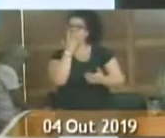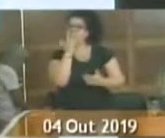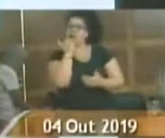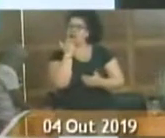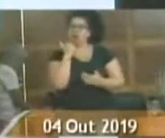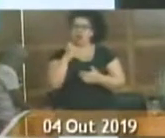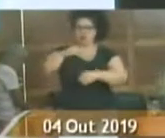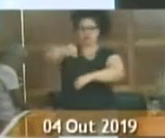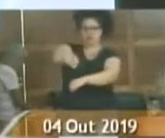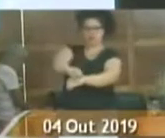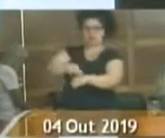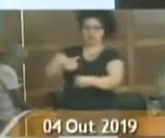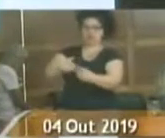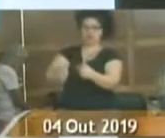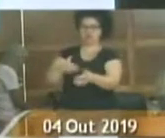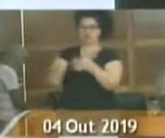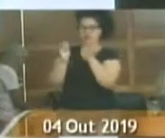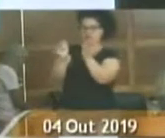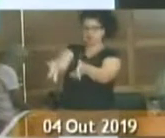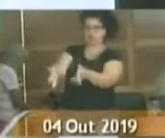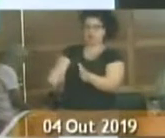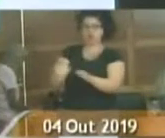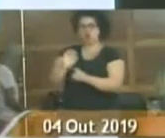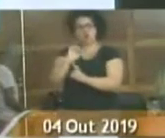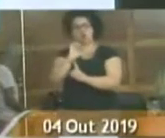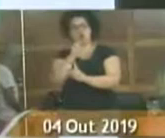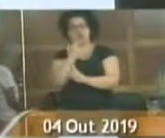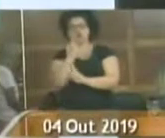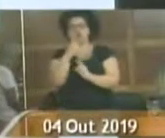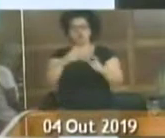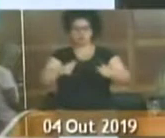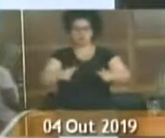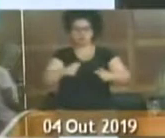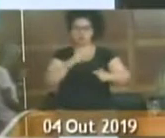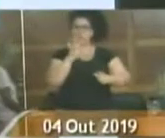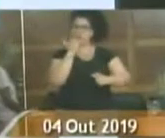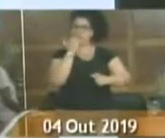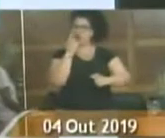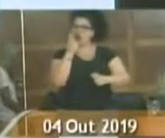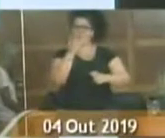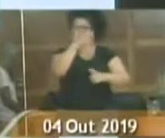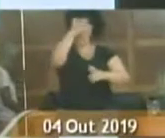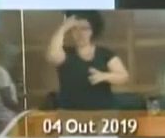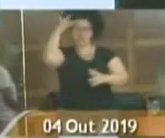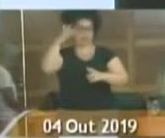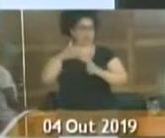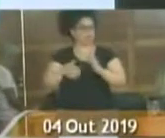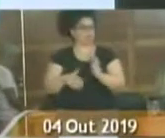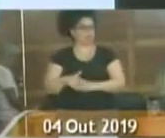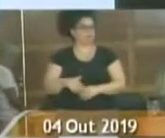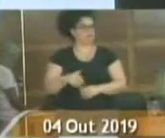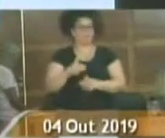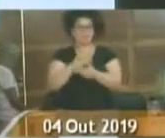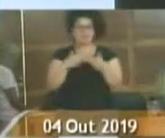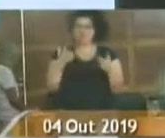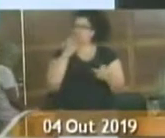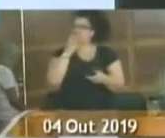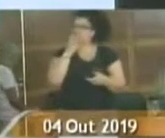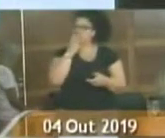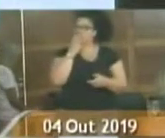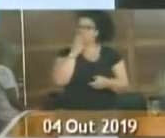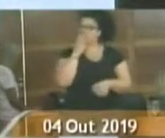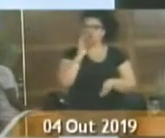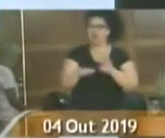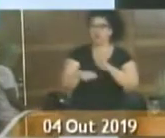gente às vezes observa, ou colocando um pote só de comida para vários animais, e aí isso causa briga, o animal que é mais